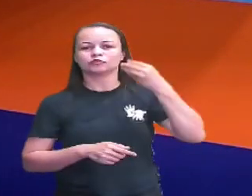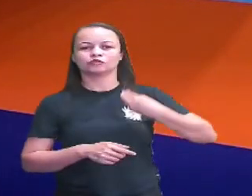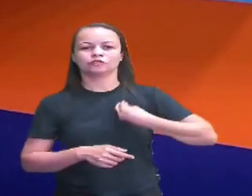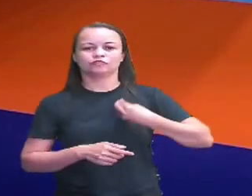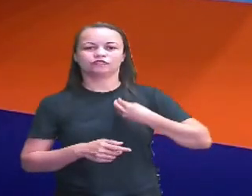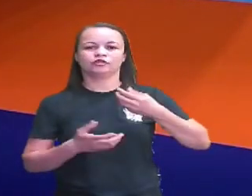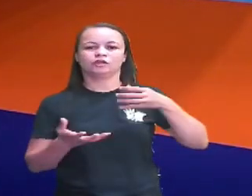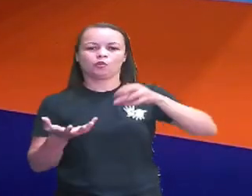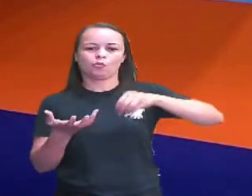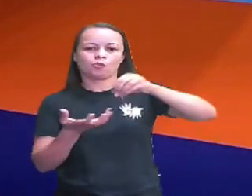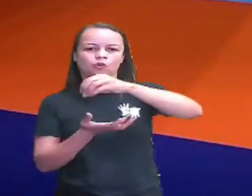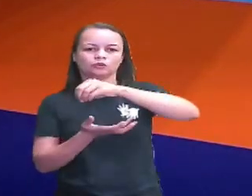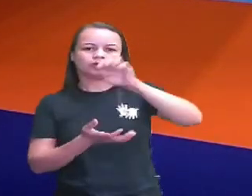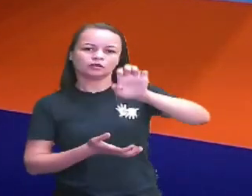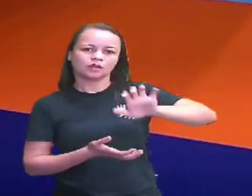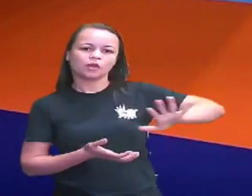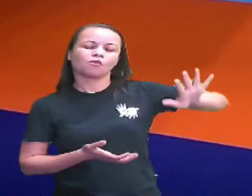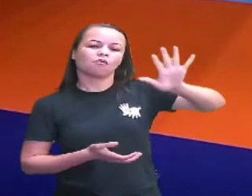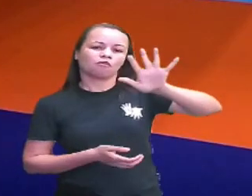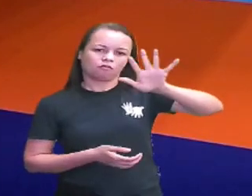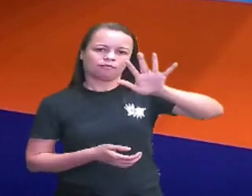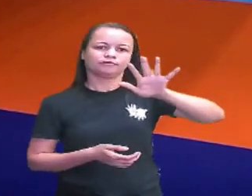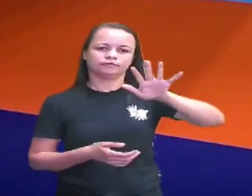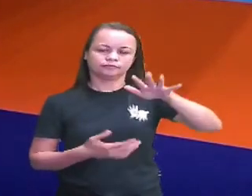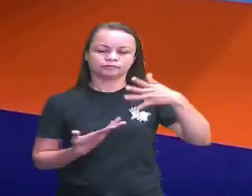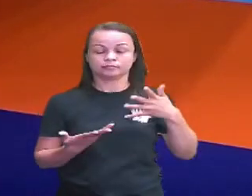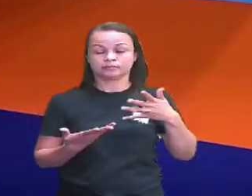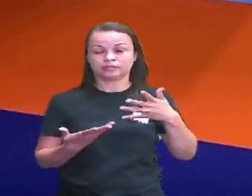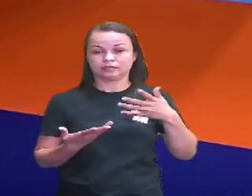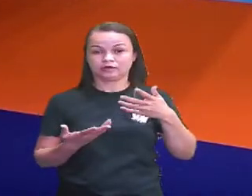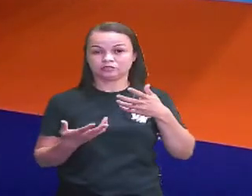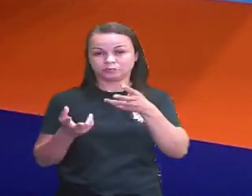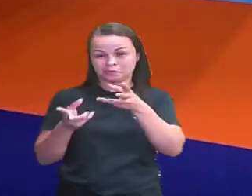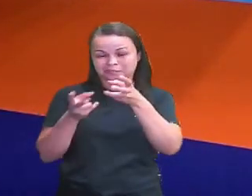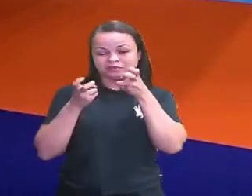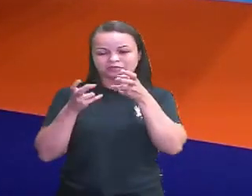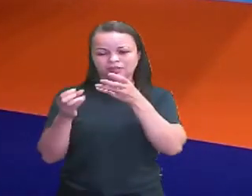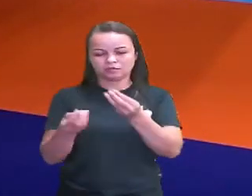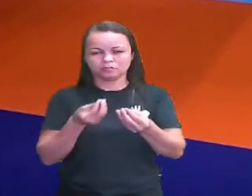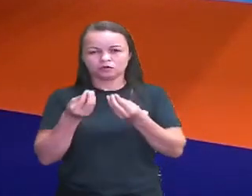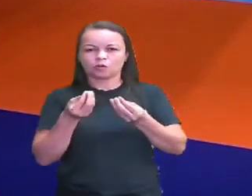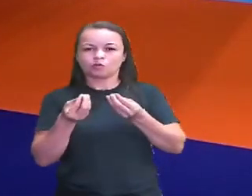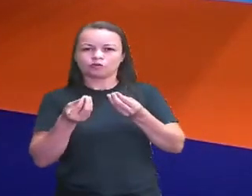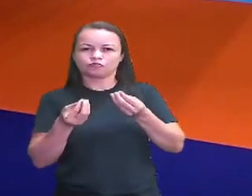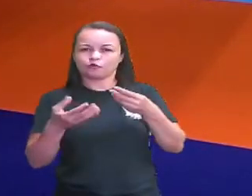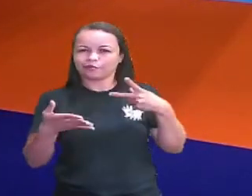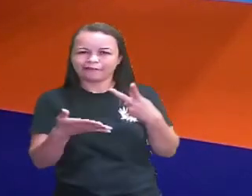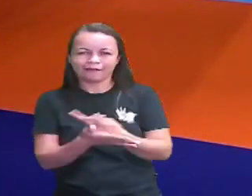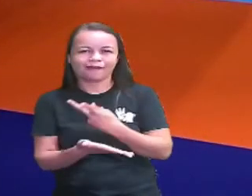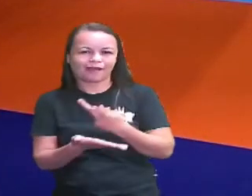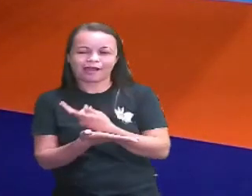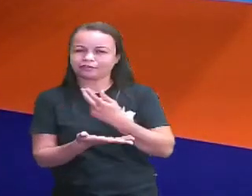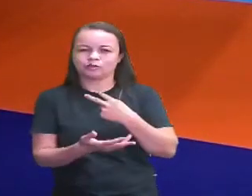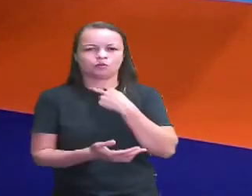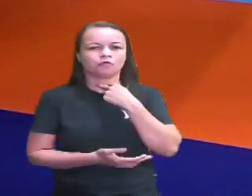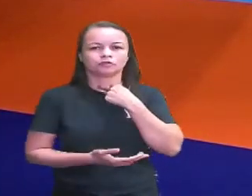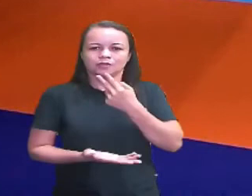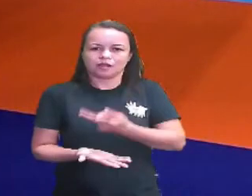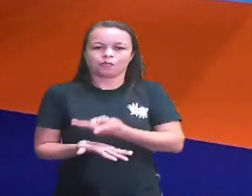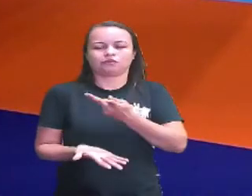quanto essa divisão ela foi absurda. Né? Ela não deveria ter acontecido, ela foi